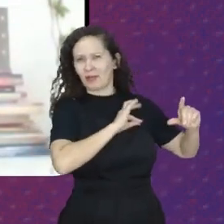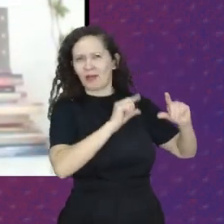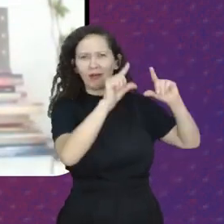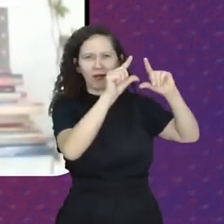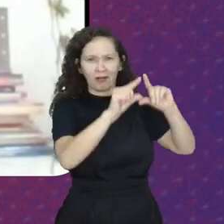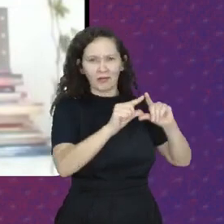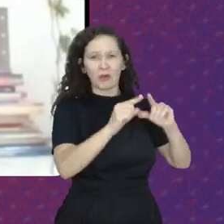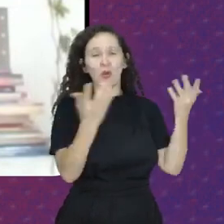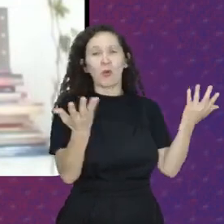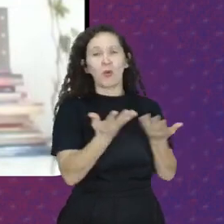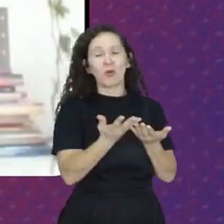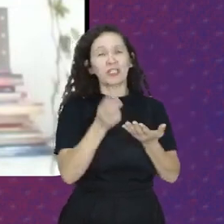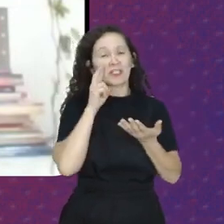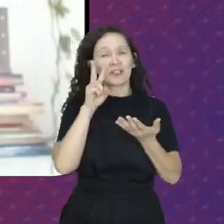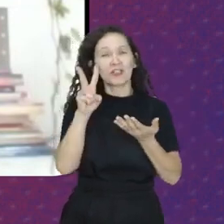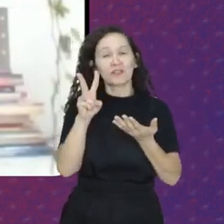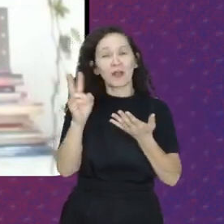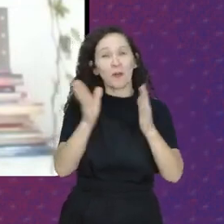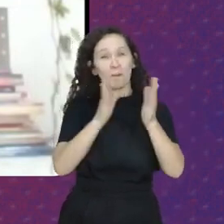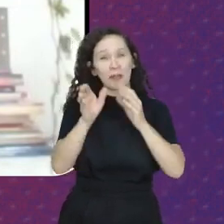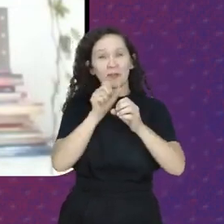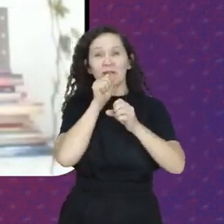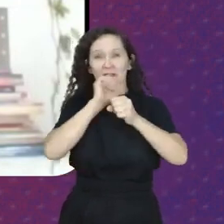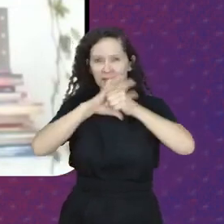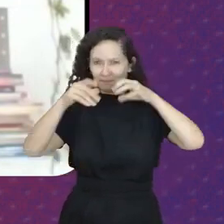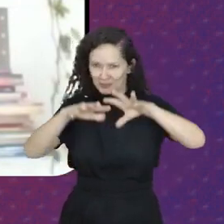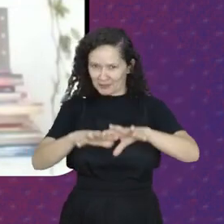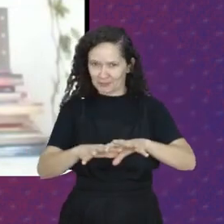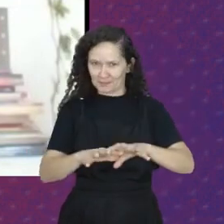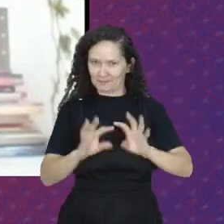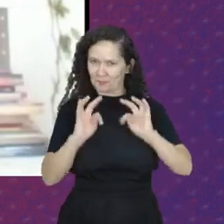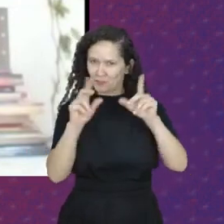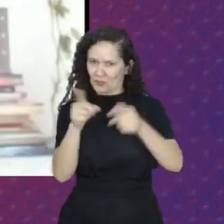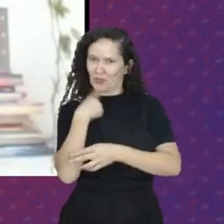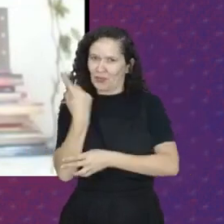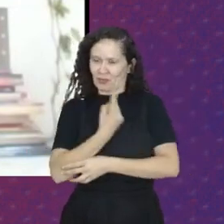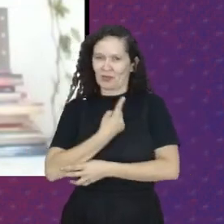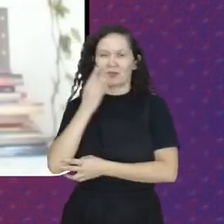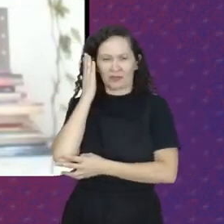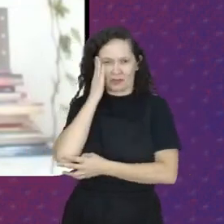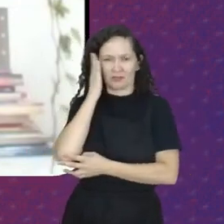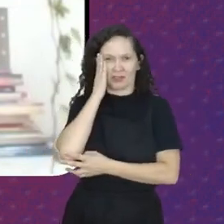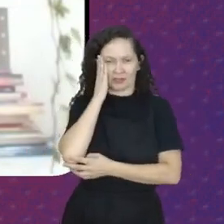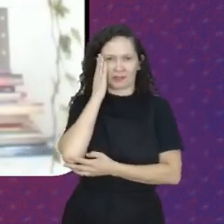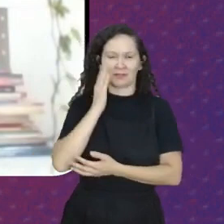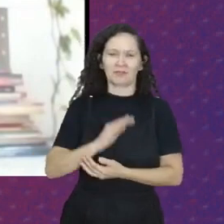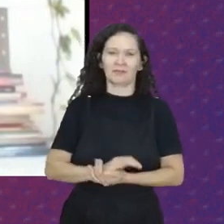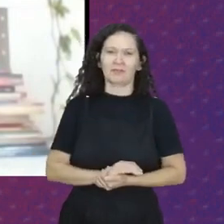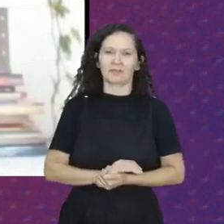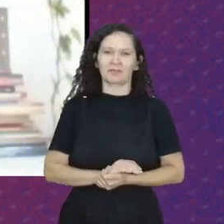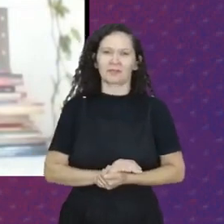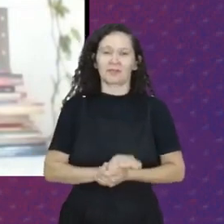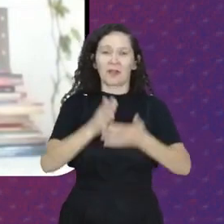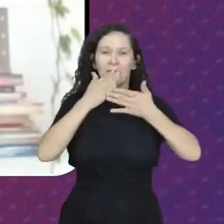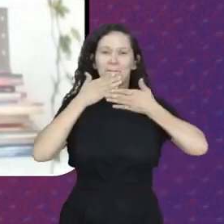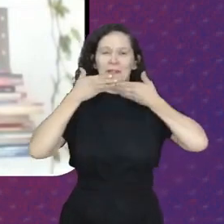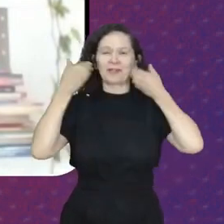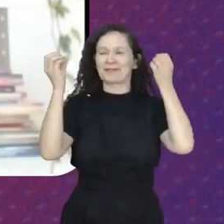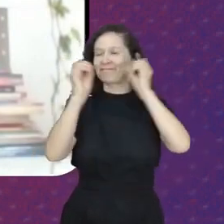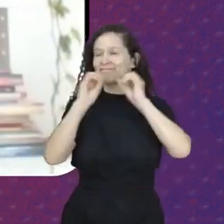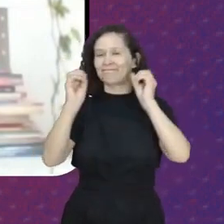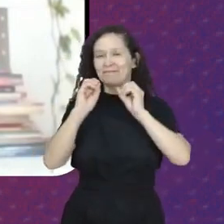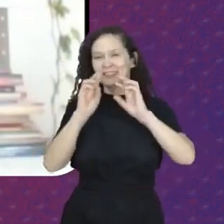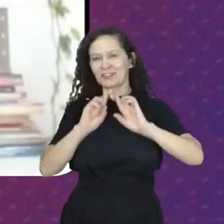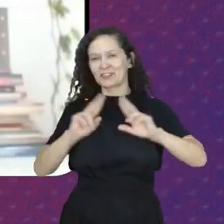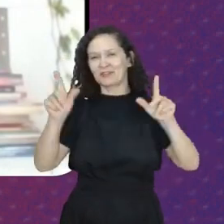quadro atual da pandemia. Todos nós sabemos que isso não melhorou, pelo